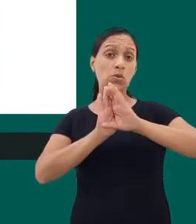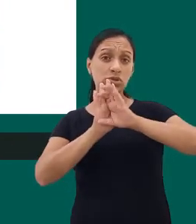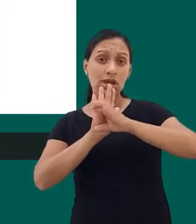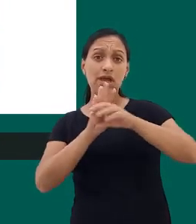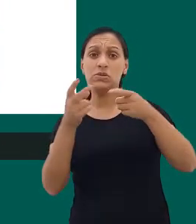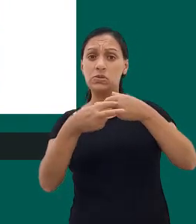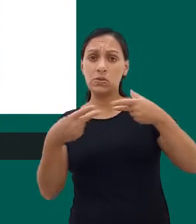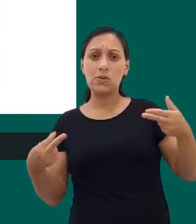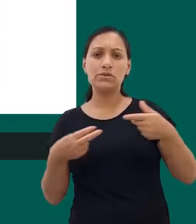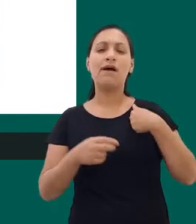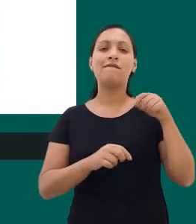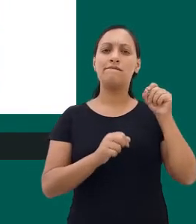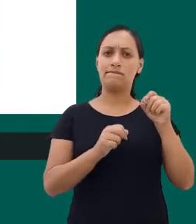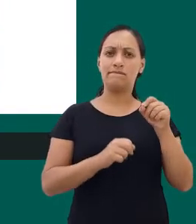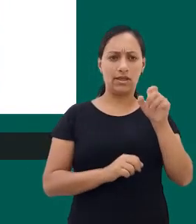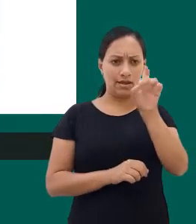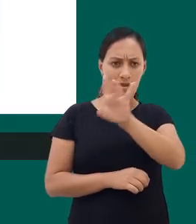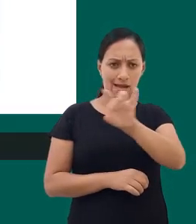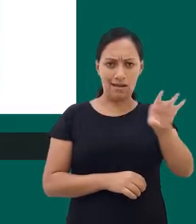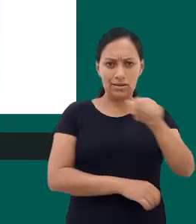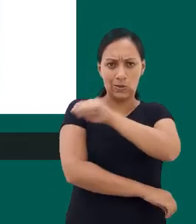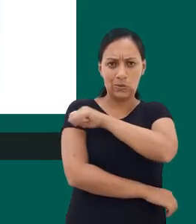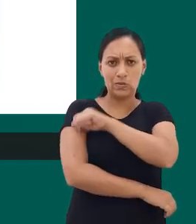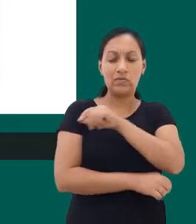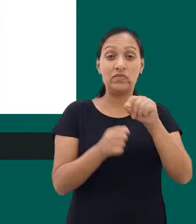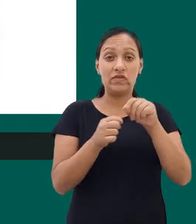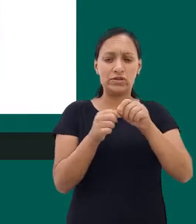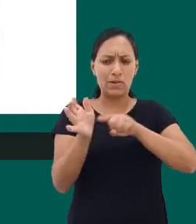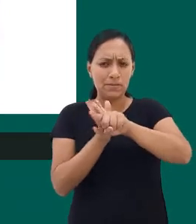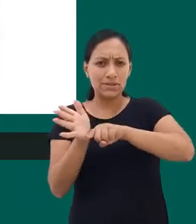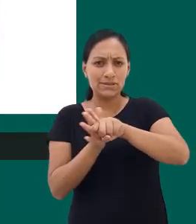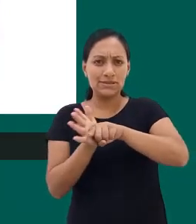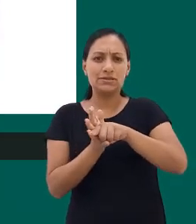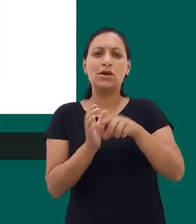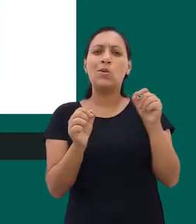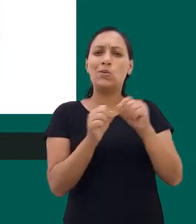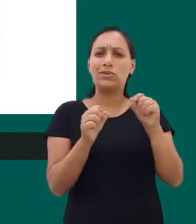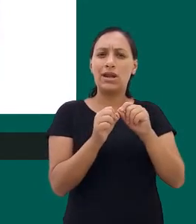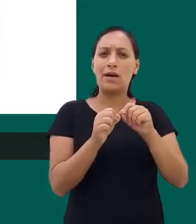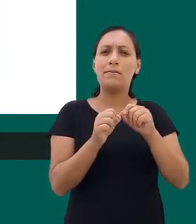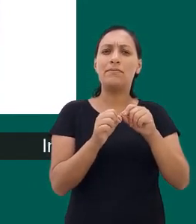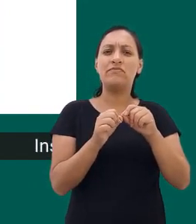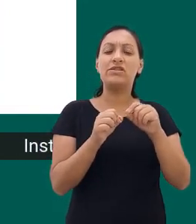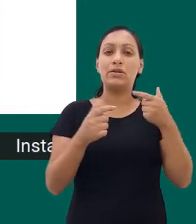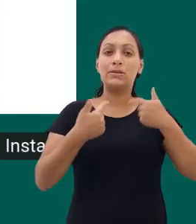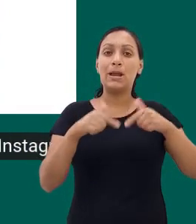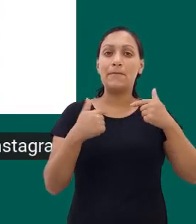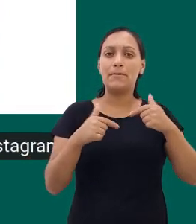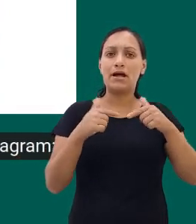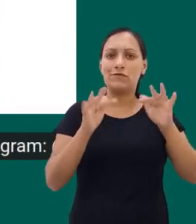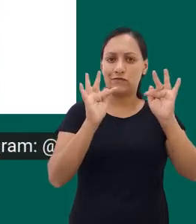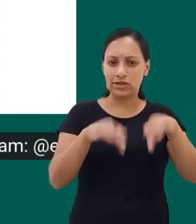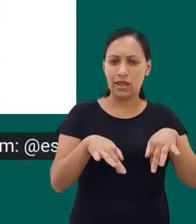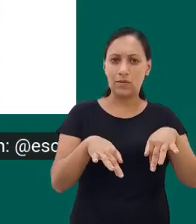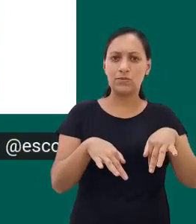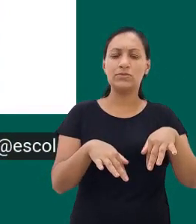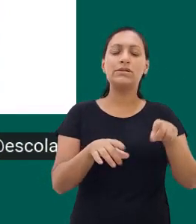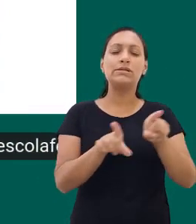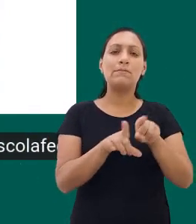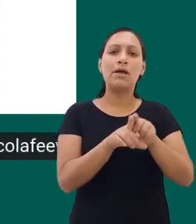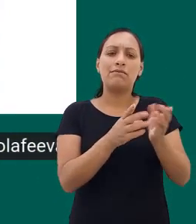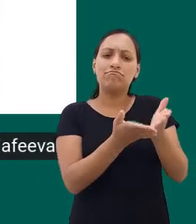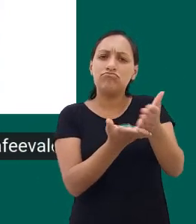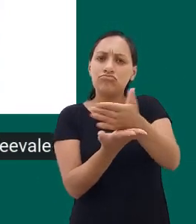pesquisa amostral, como trabalho final, e precisavam tirar conclusões a respeito de todo esse projeto